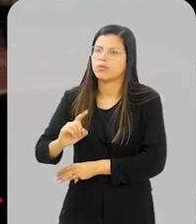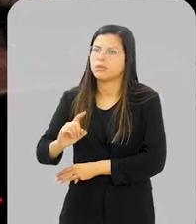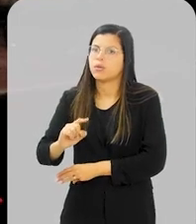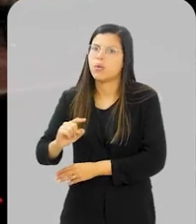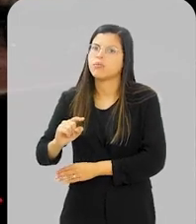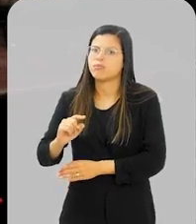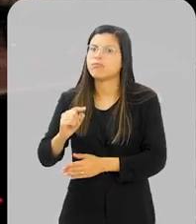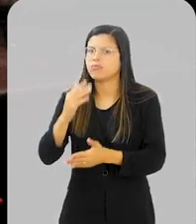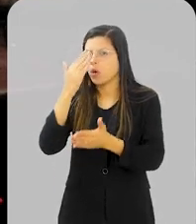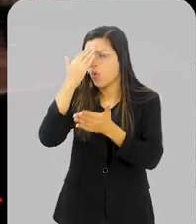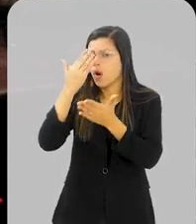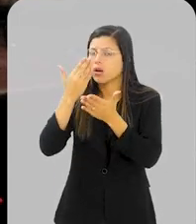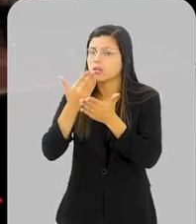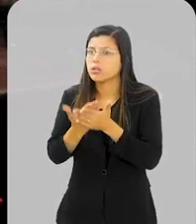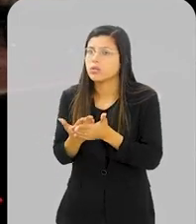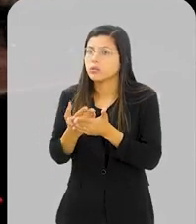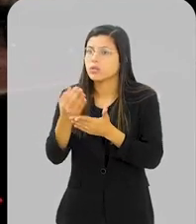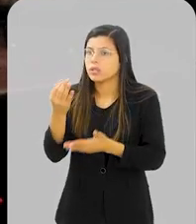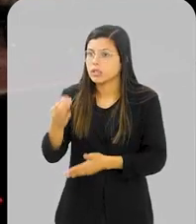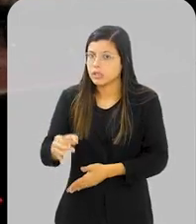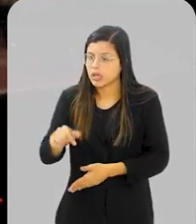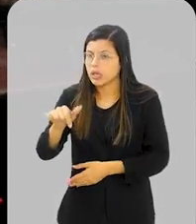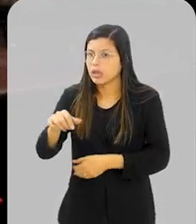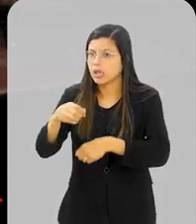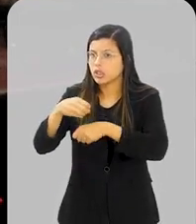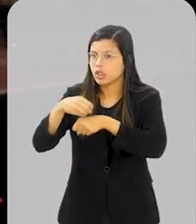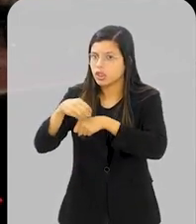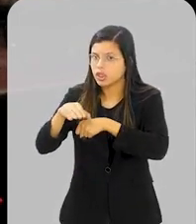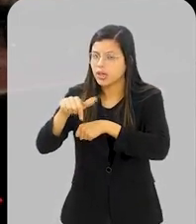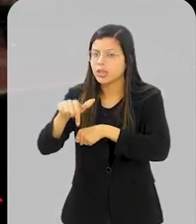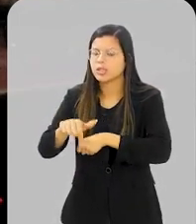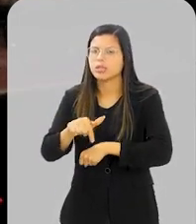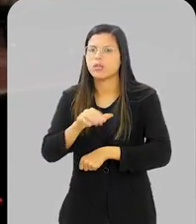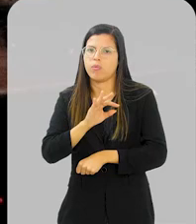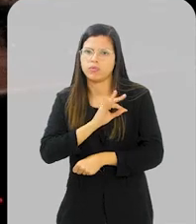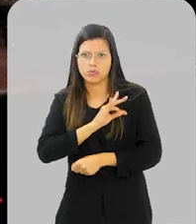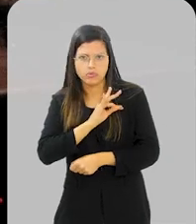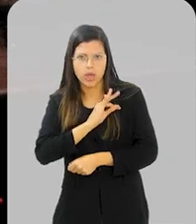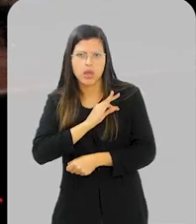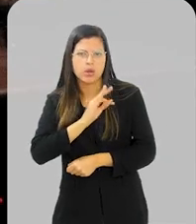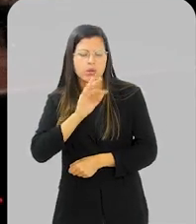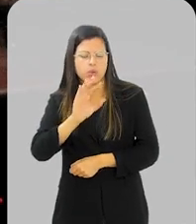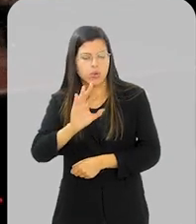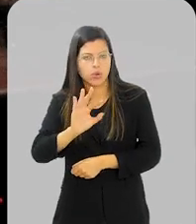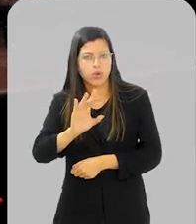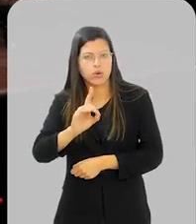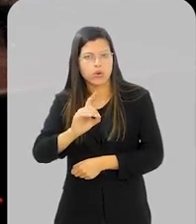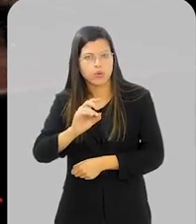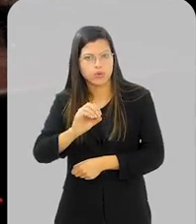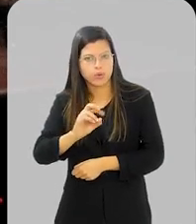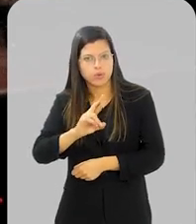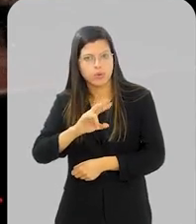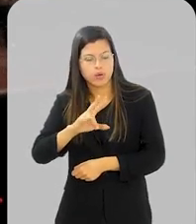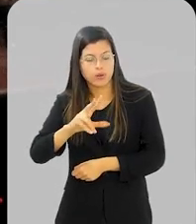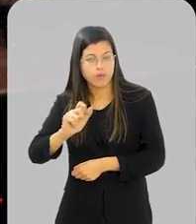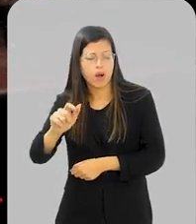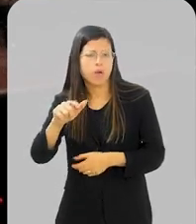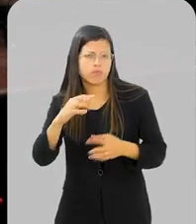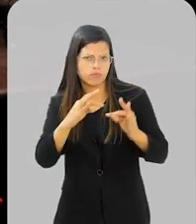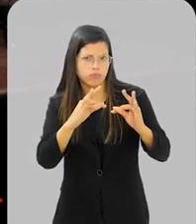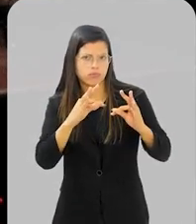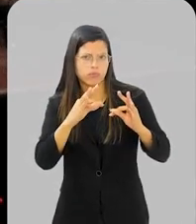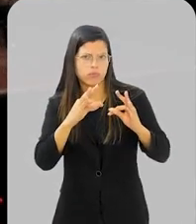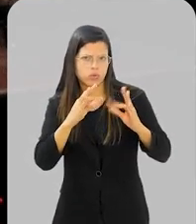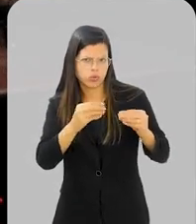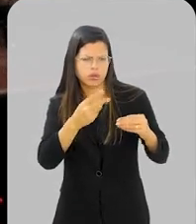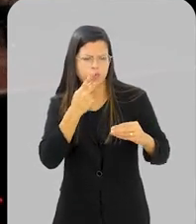considero correta a indicação do Dorival Júnior para a seleção brasileira. Tudo isso que você falou, eu até concordo. Mas, há um